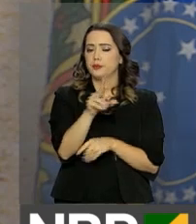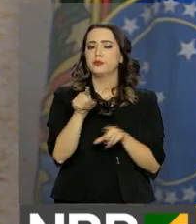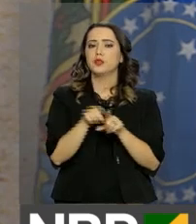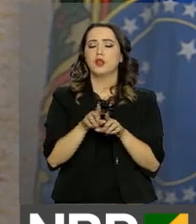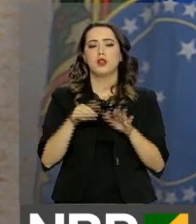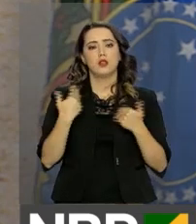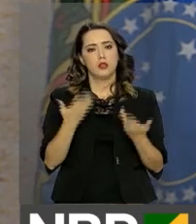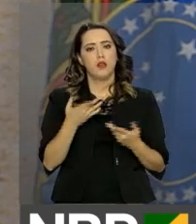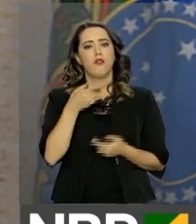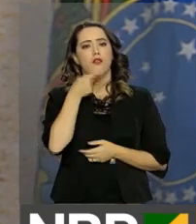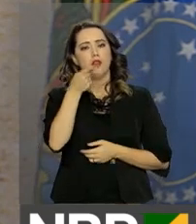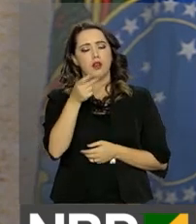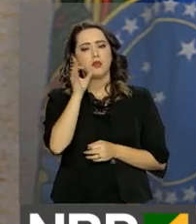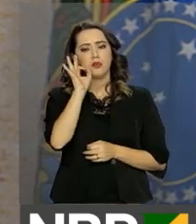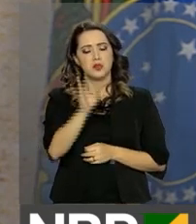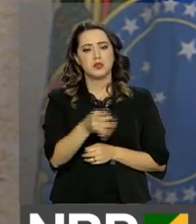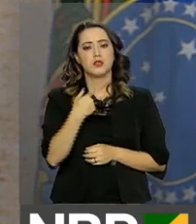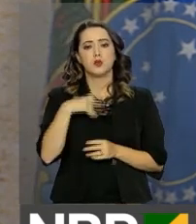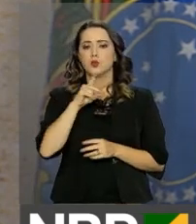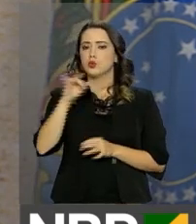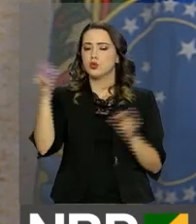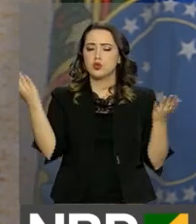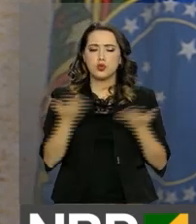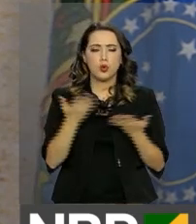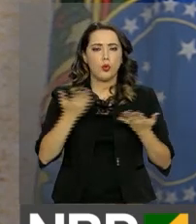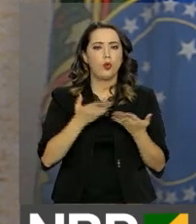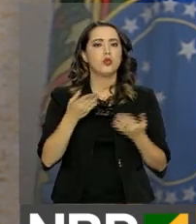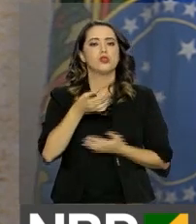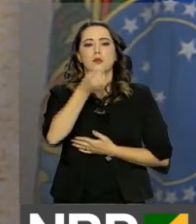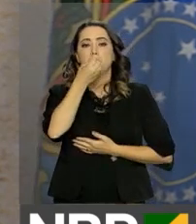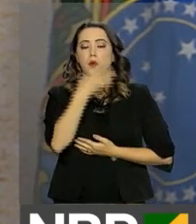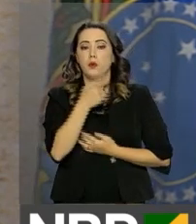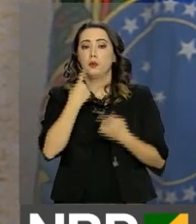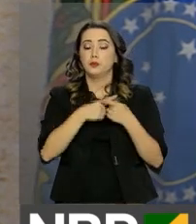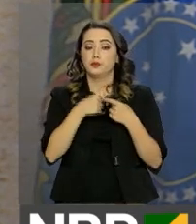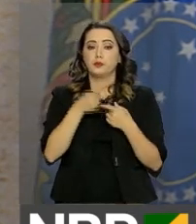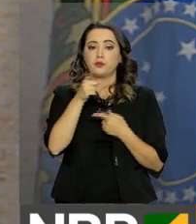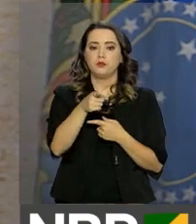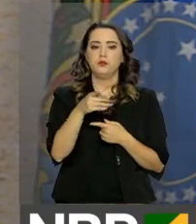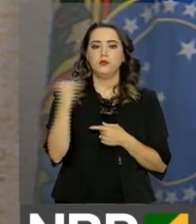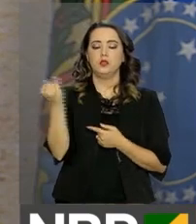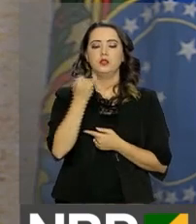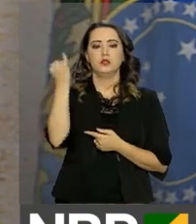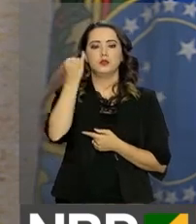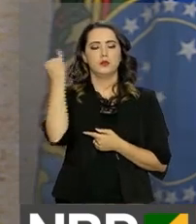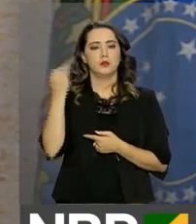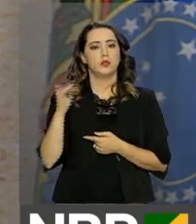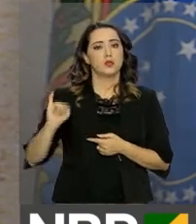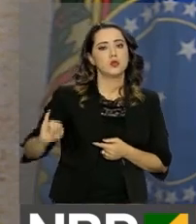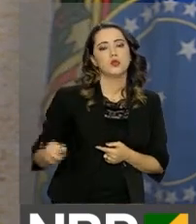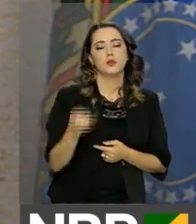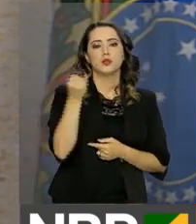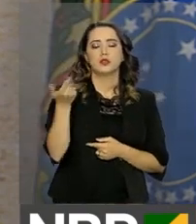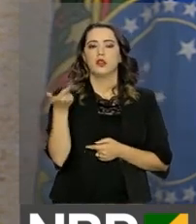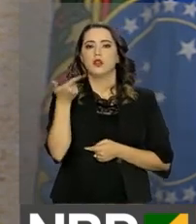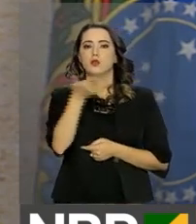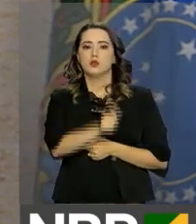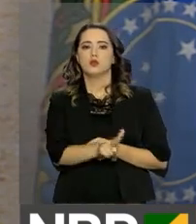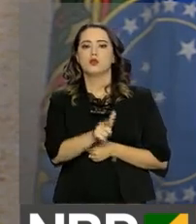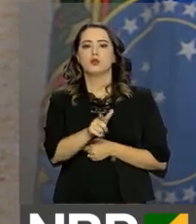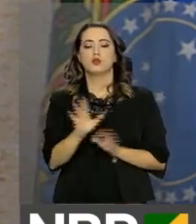como muitíssimo bem empregado, o dia de hoje, por esta valiosa oportunidade de mais uma